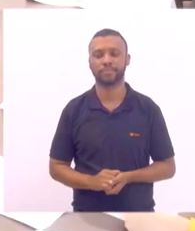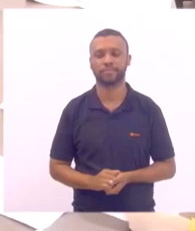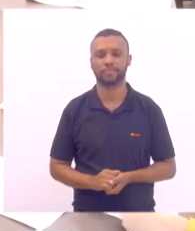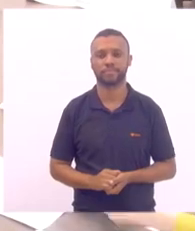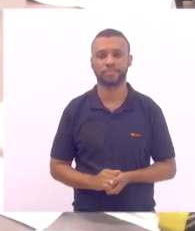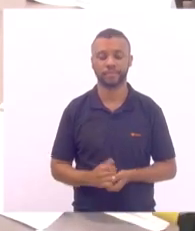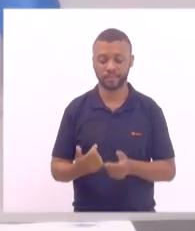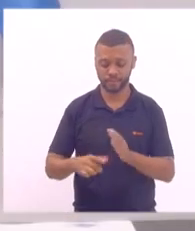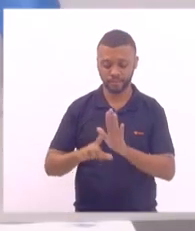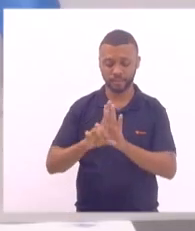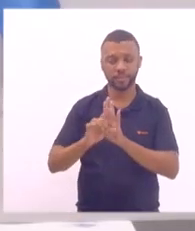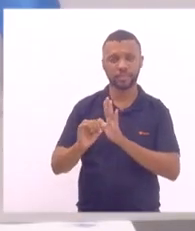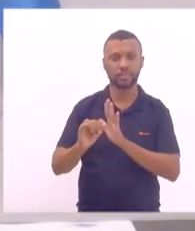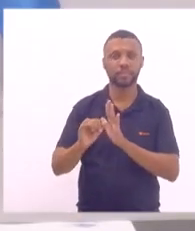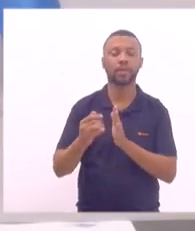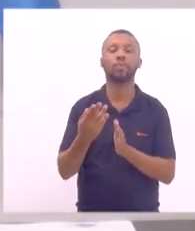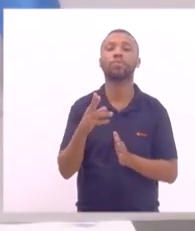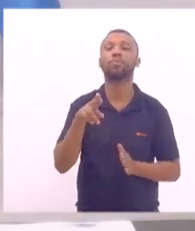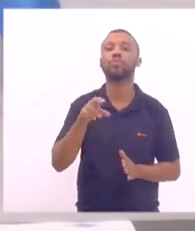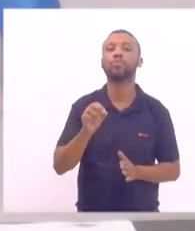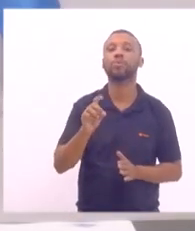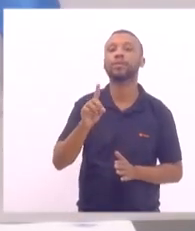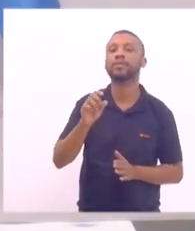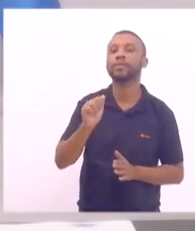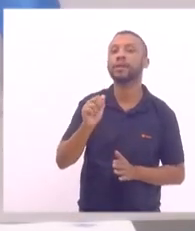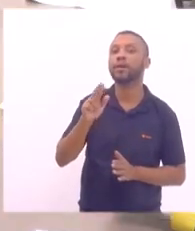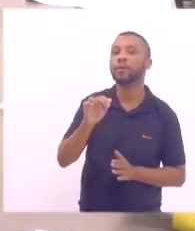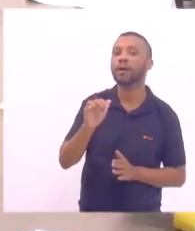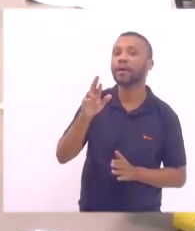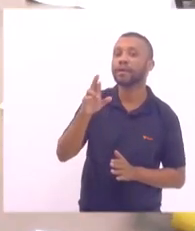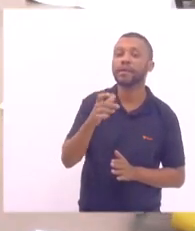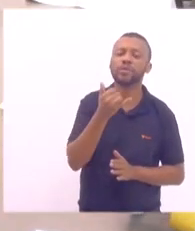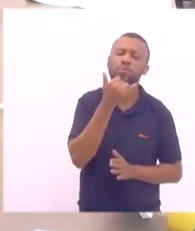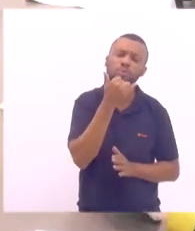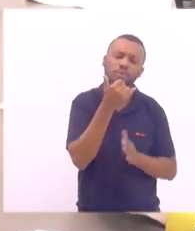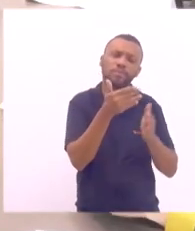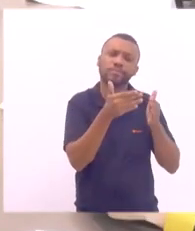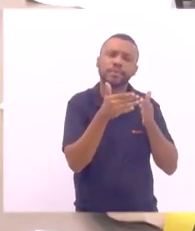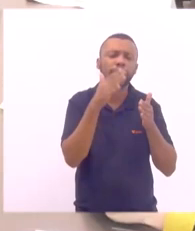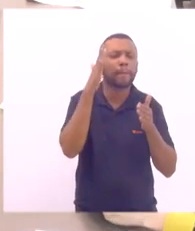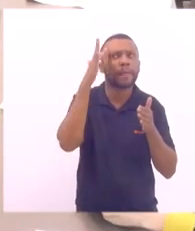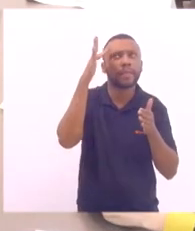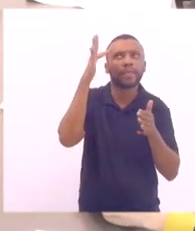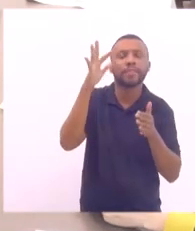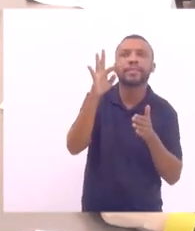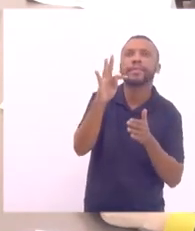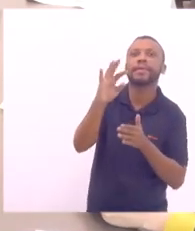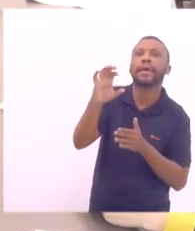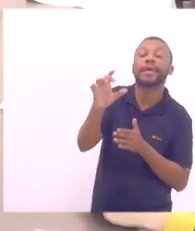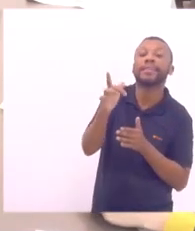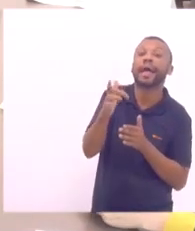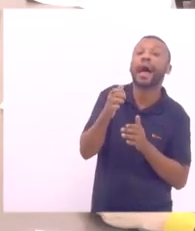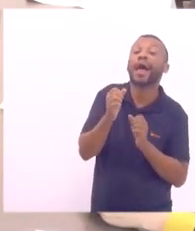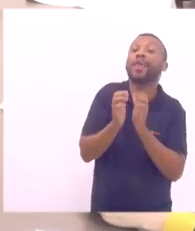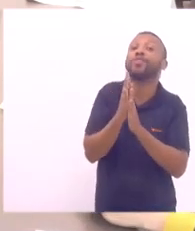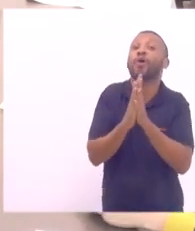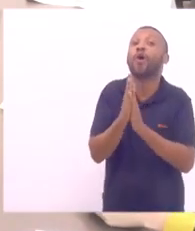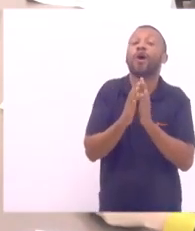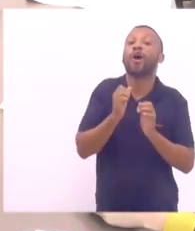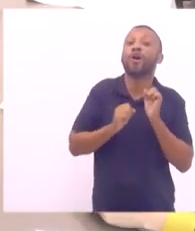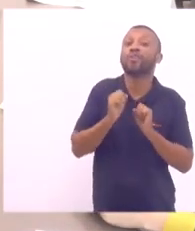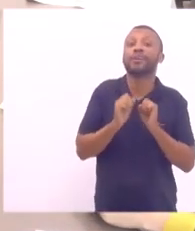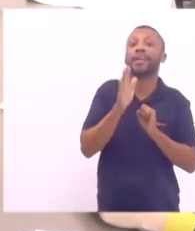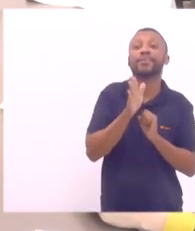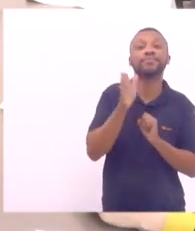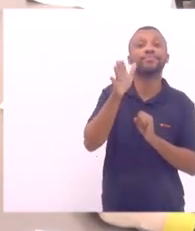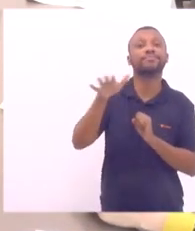Modifica a lei. Bruno Gawari. Presidente, não desconta ele, está com a cabeça no TCE. Tá, ele está doido para ir lá para o Campo da Cotia,